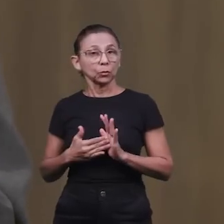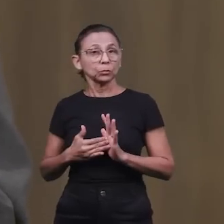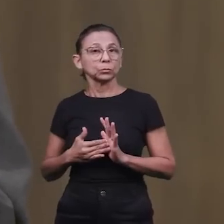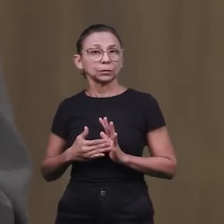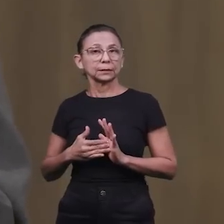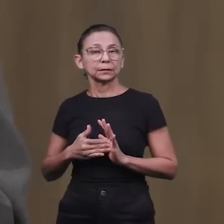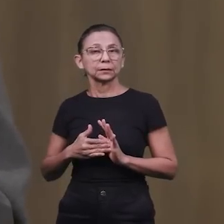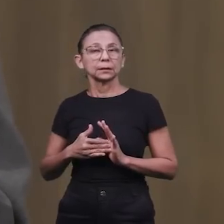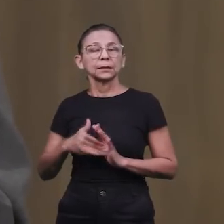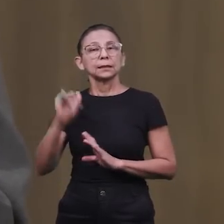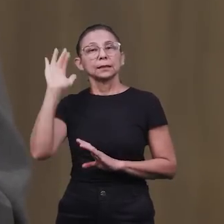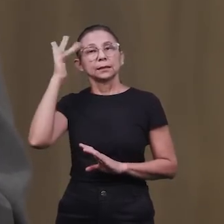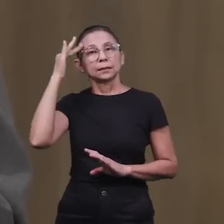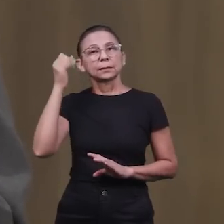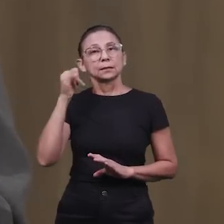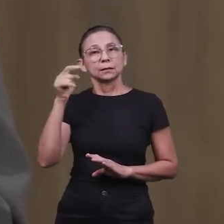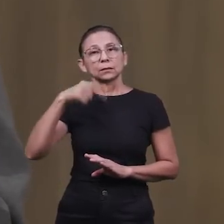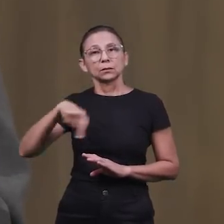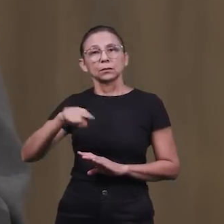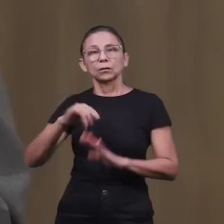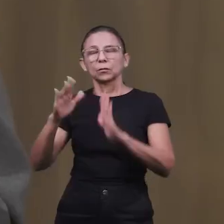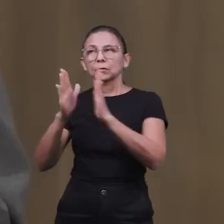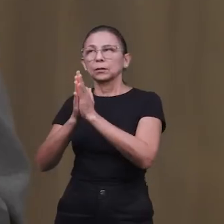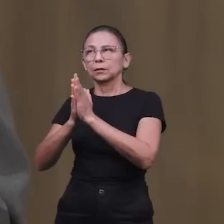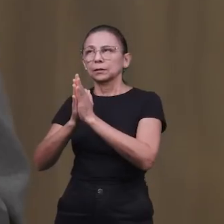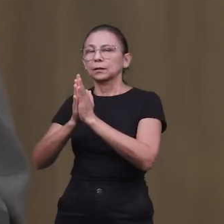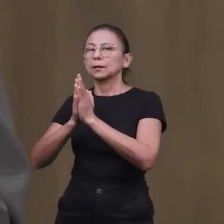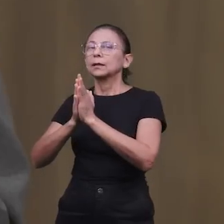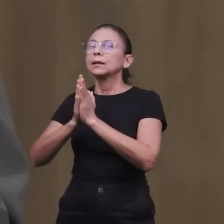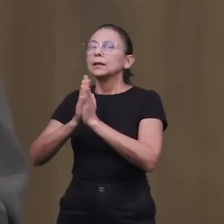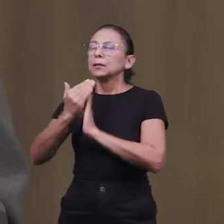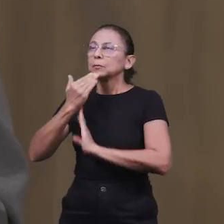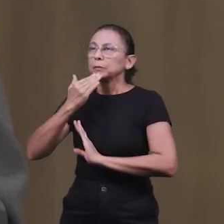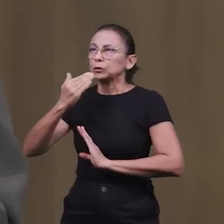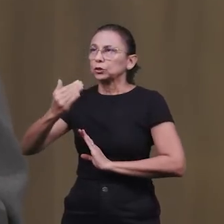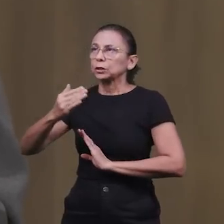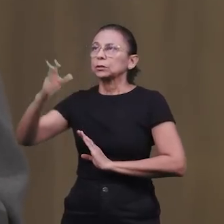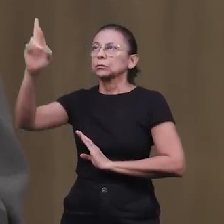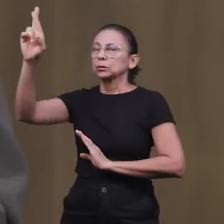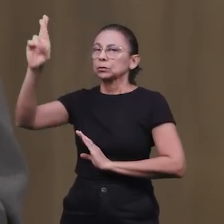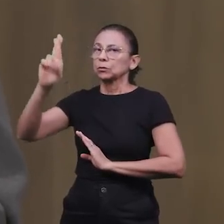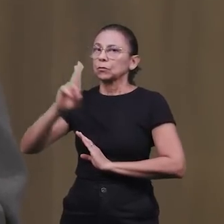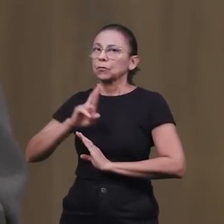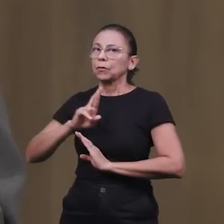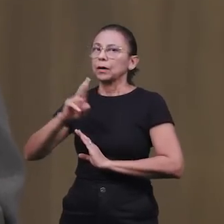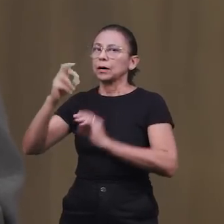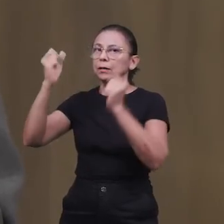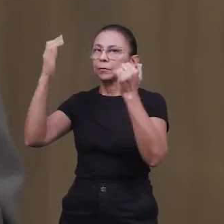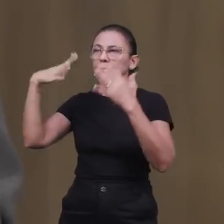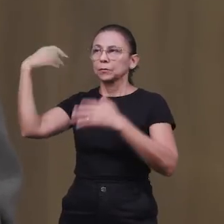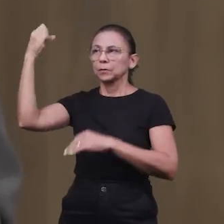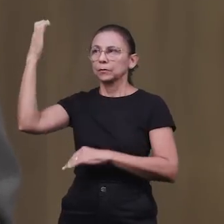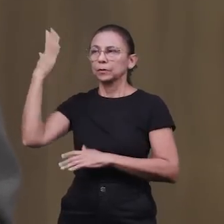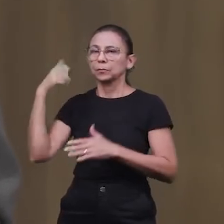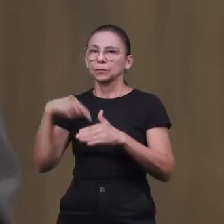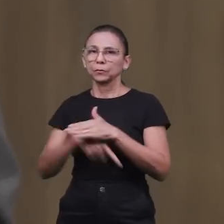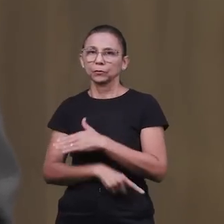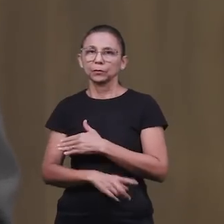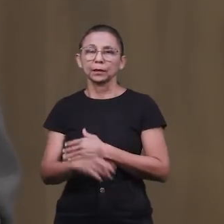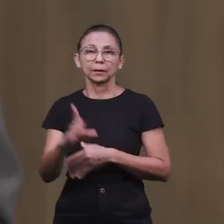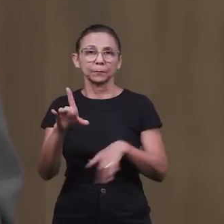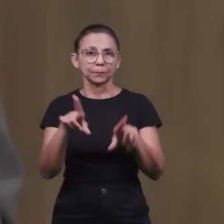saberem que se nós buscarmos o Senhor, Ele vai nos revestir também de revelações mais